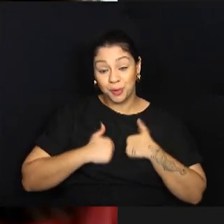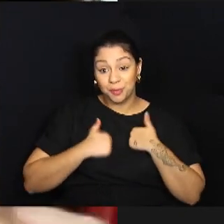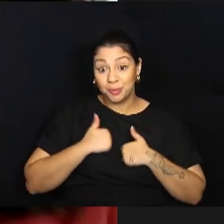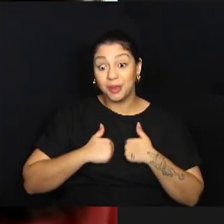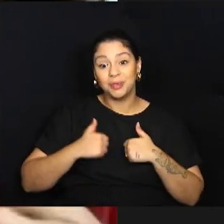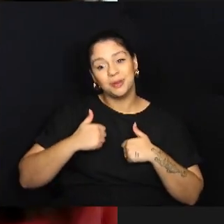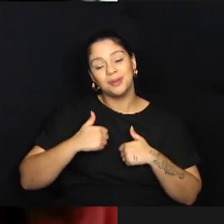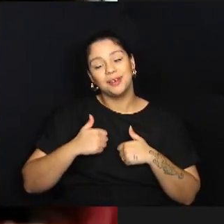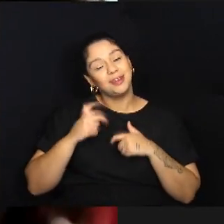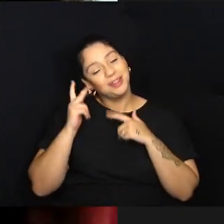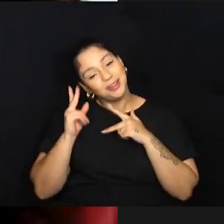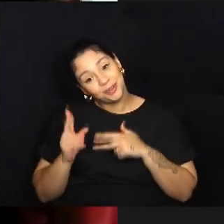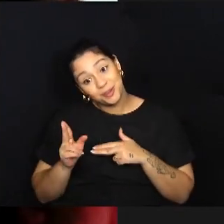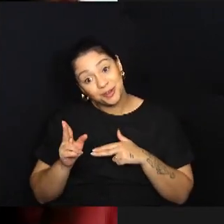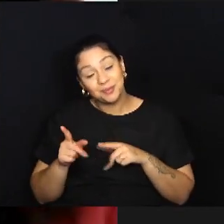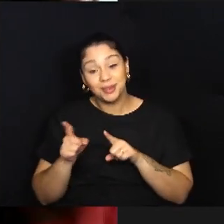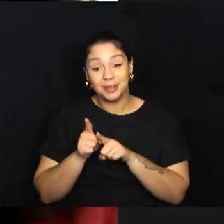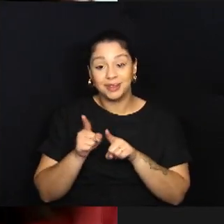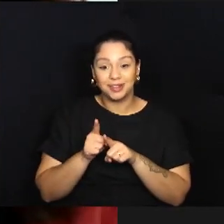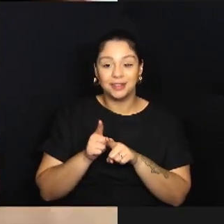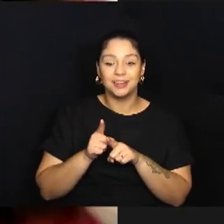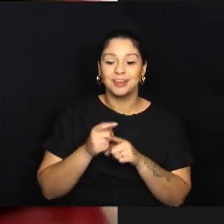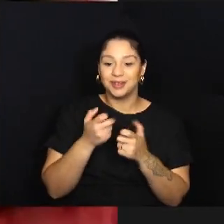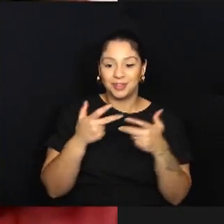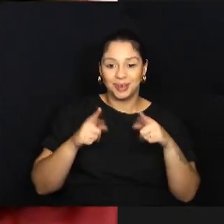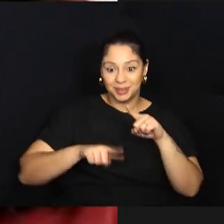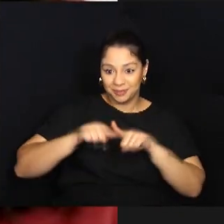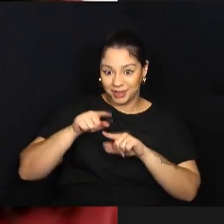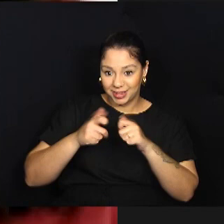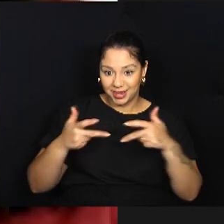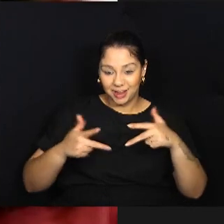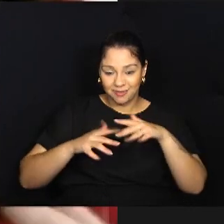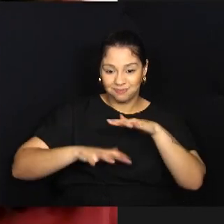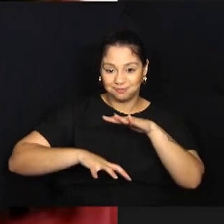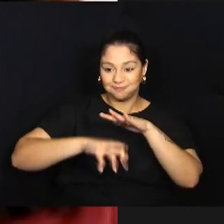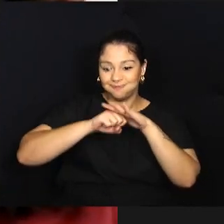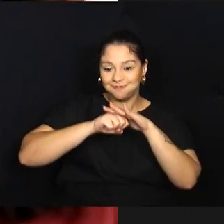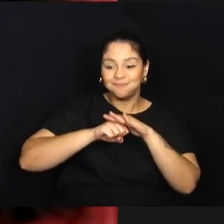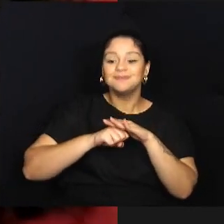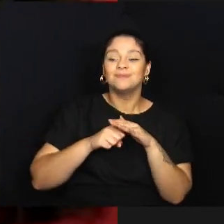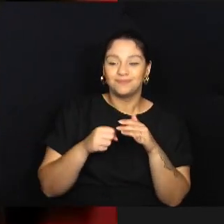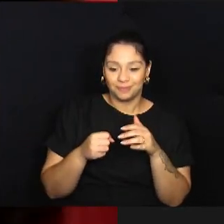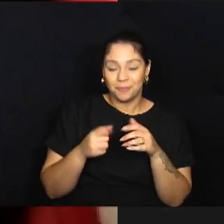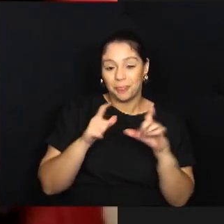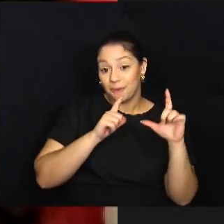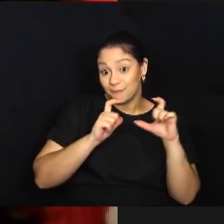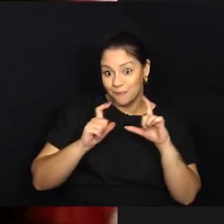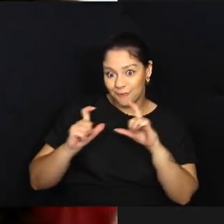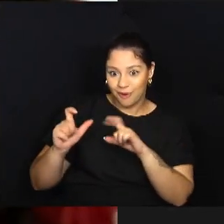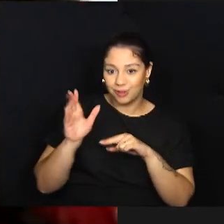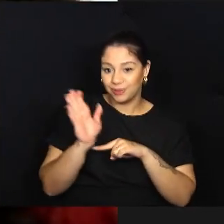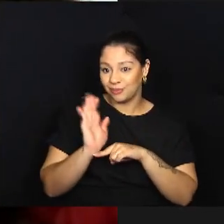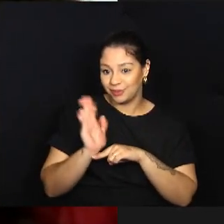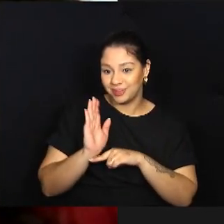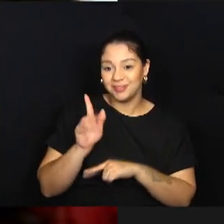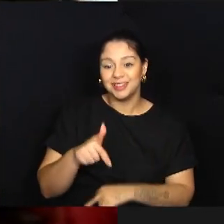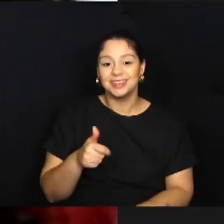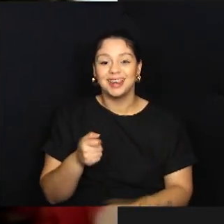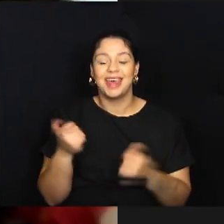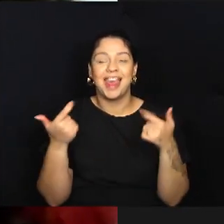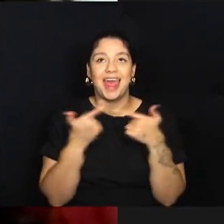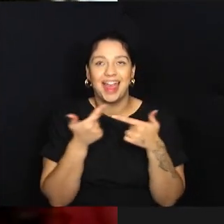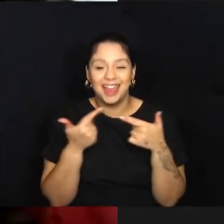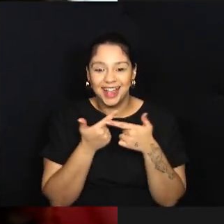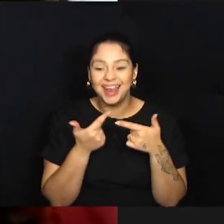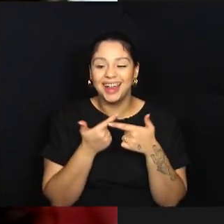e carregar, né, os equipamentos, descarregar as fotos, as mídias, mas foi engraçadíssimo. E eu